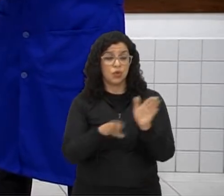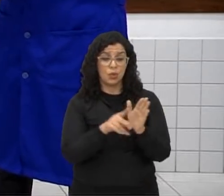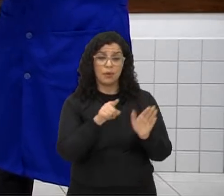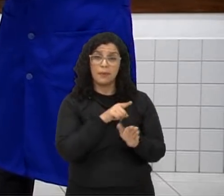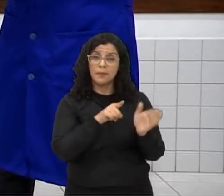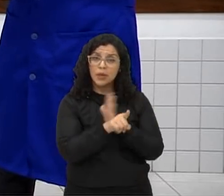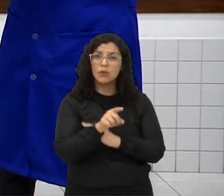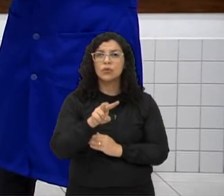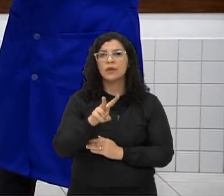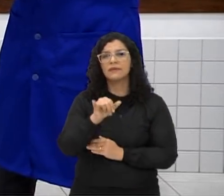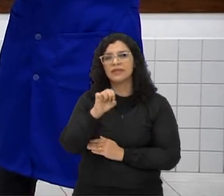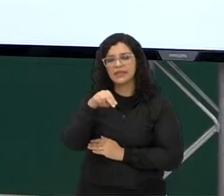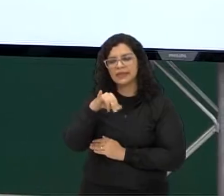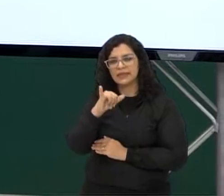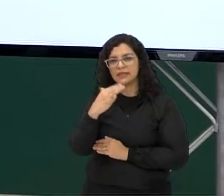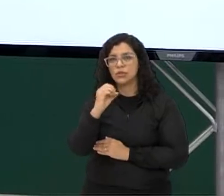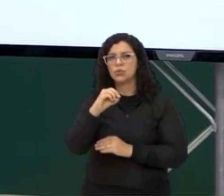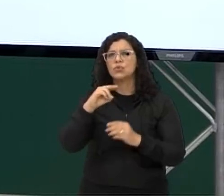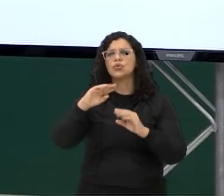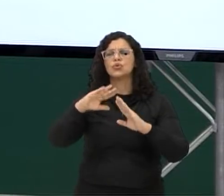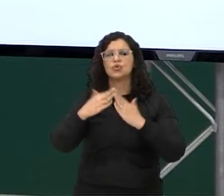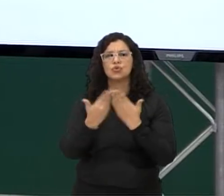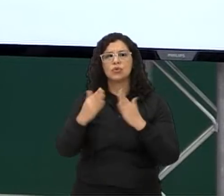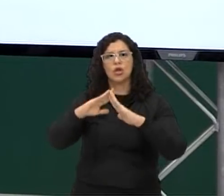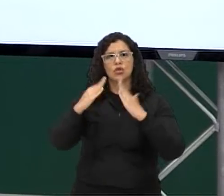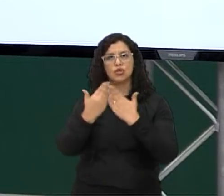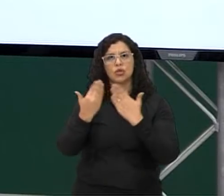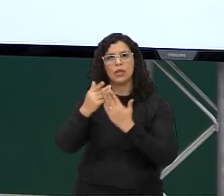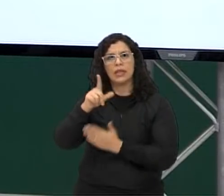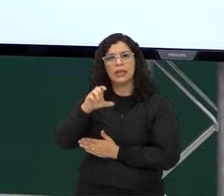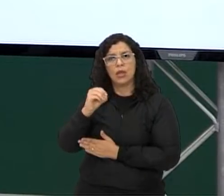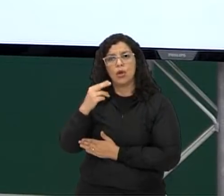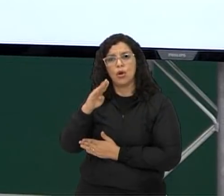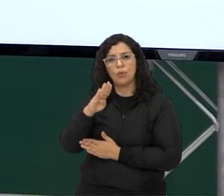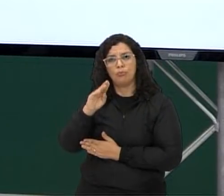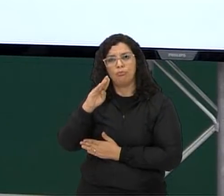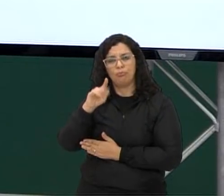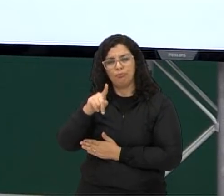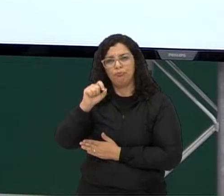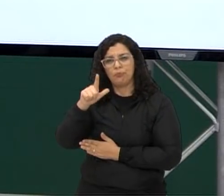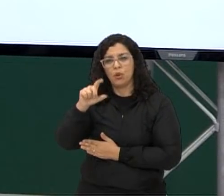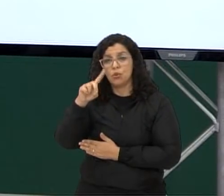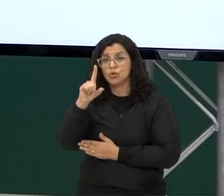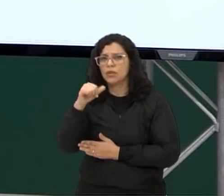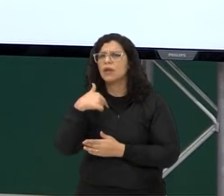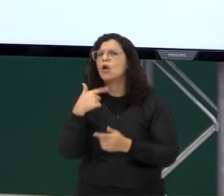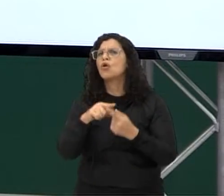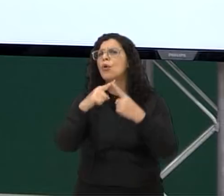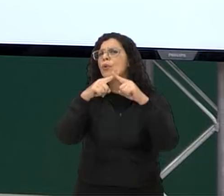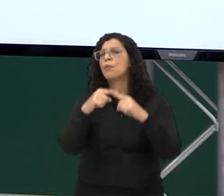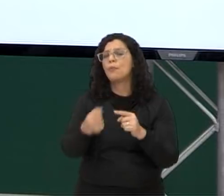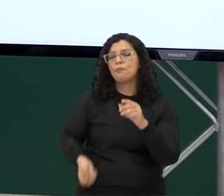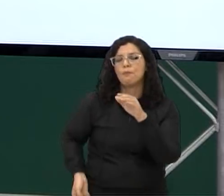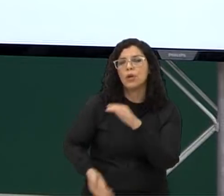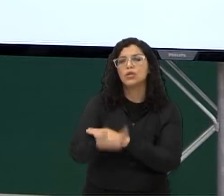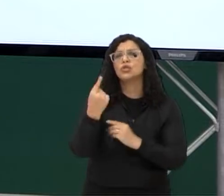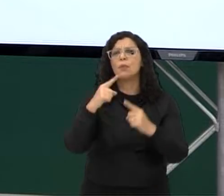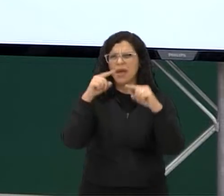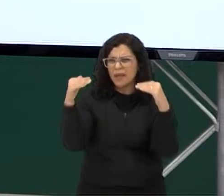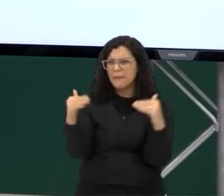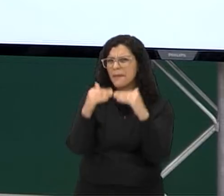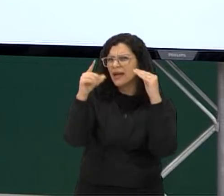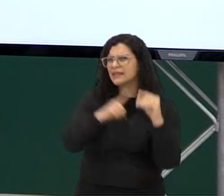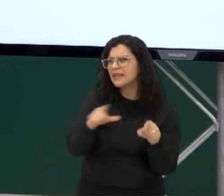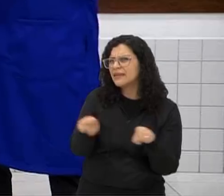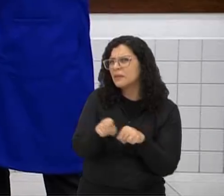pergunta aqui do Vinícius, que estuda na escola Leopoldina, em Tibagi. Como que desempata o boliche? Há empate no